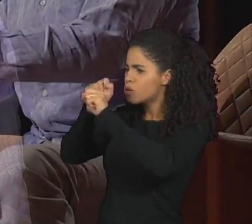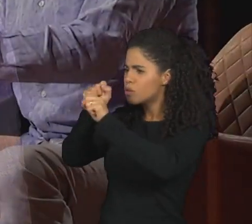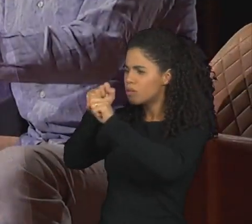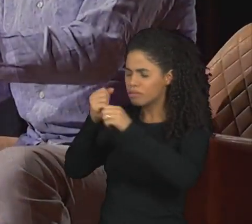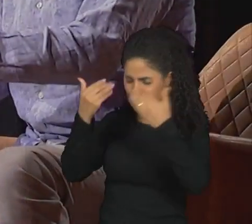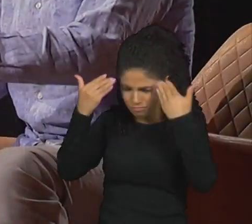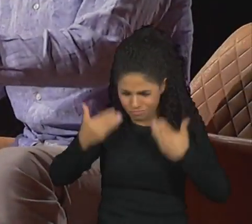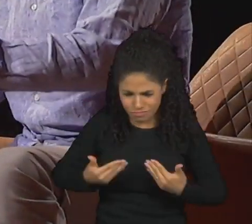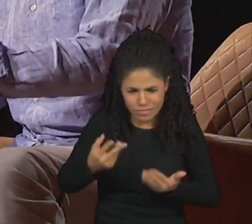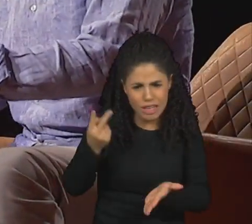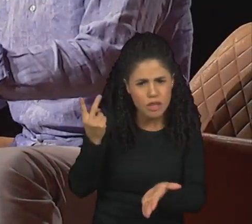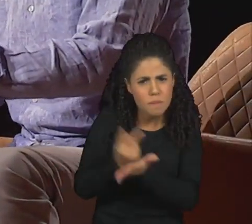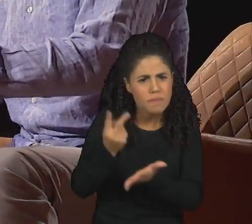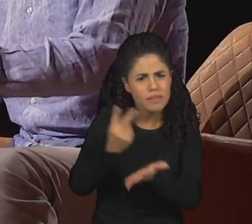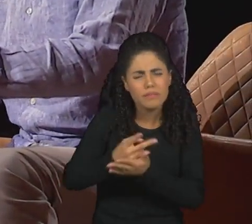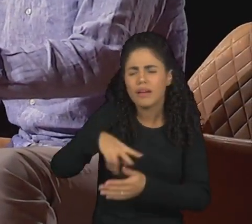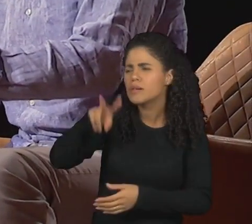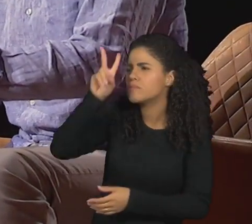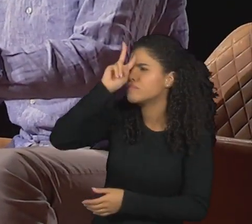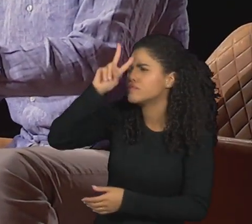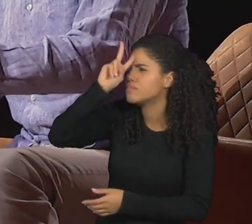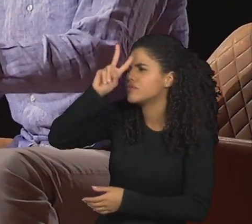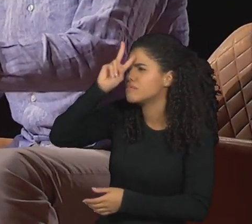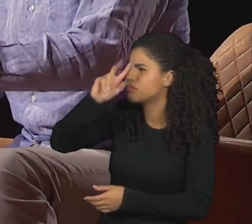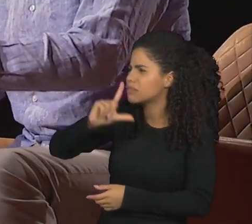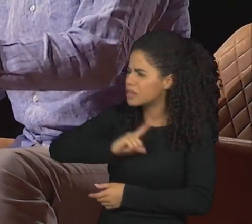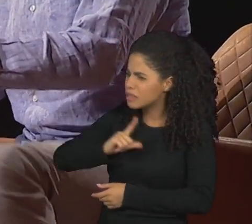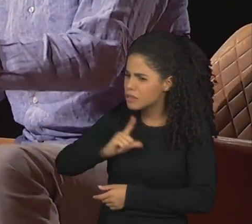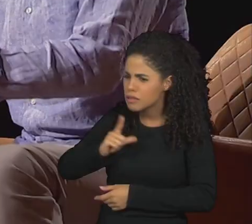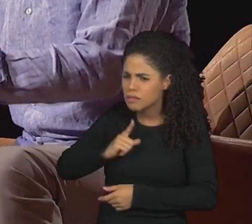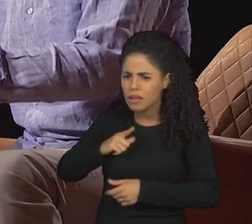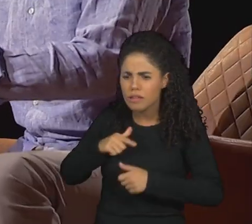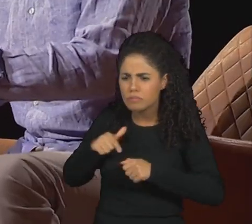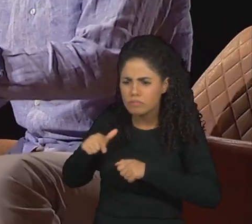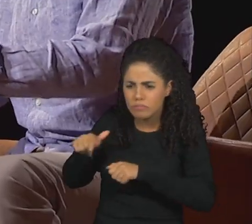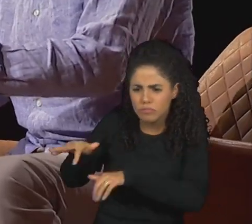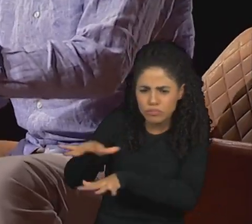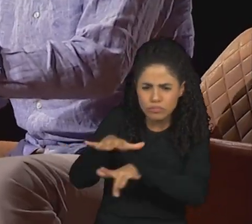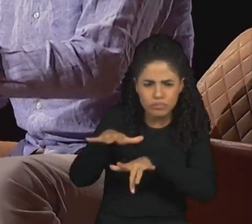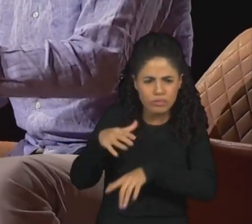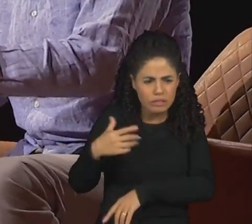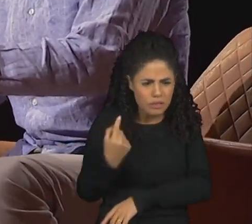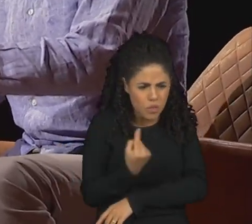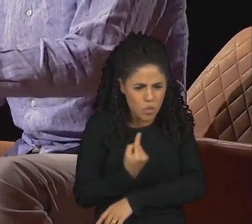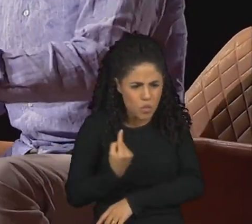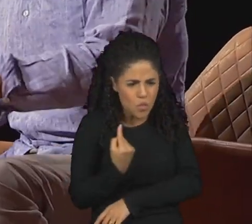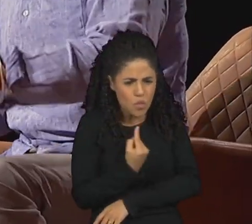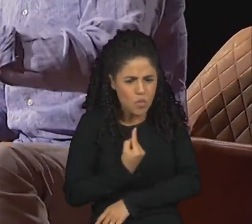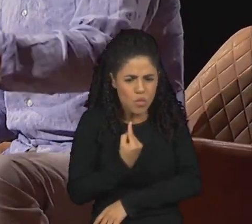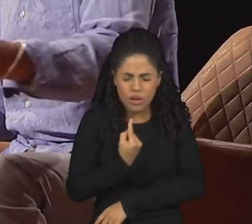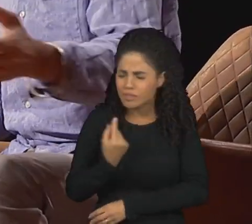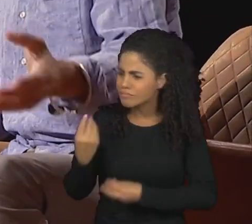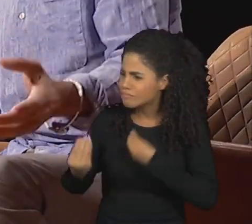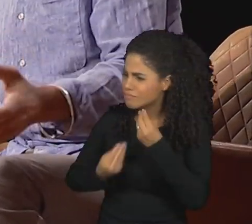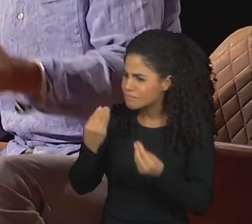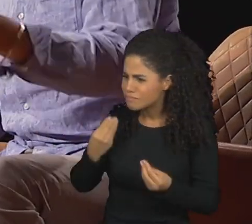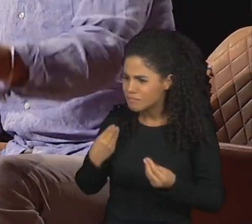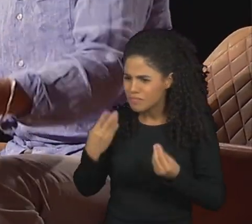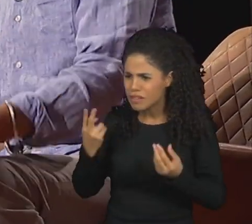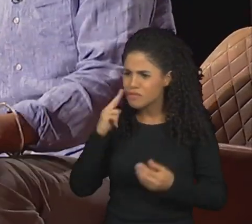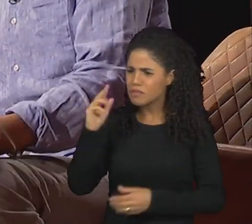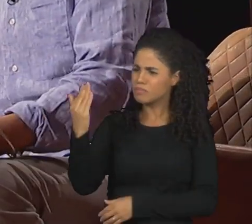E mesmo aquela velha sombra ressecada, que imita tantos quanto fui e sou, ficou nos cacos do